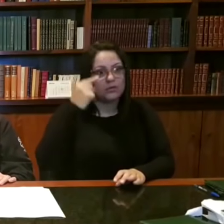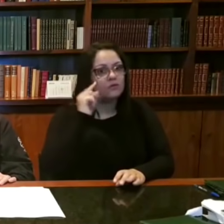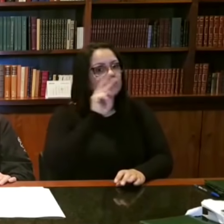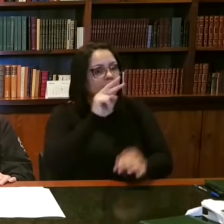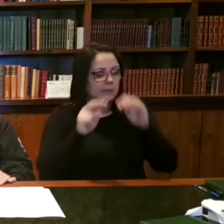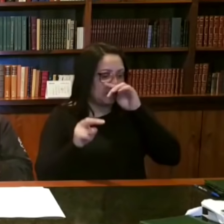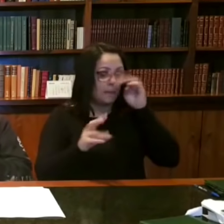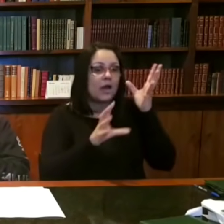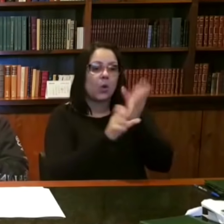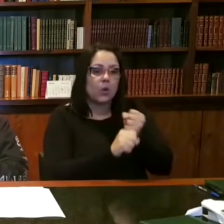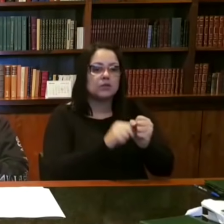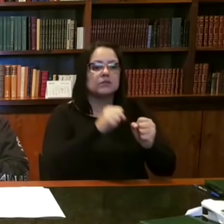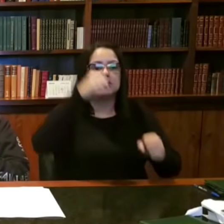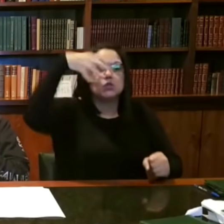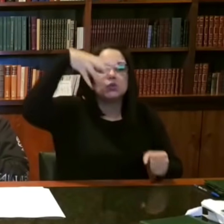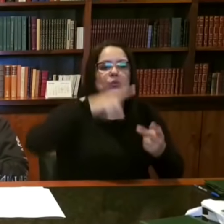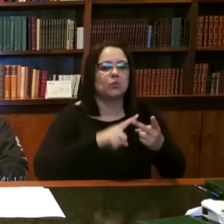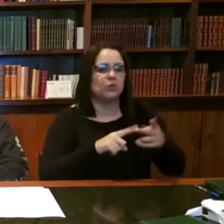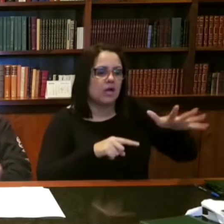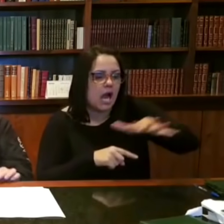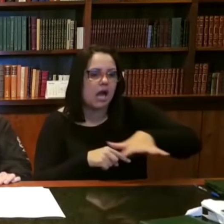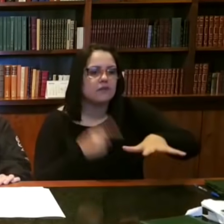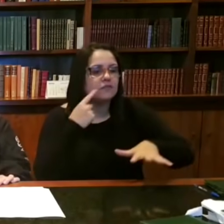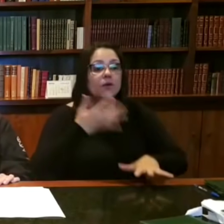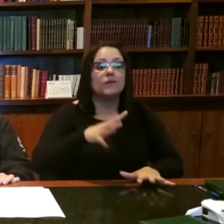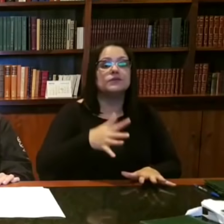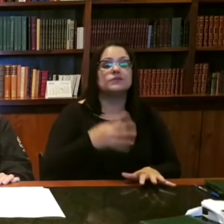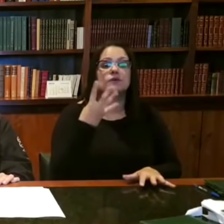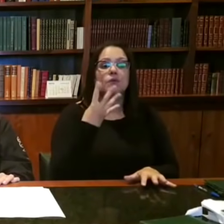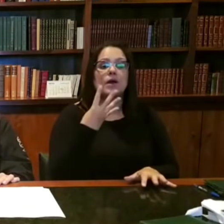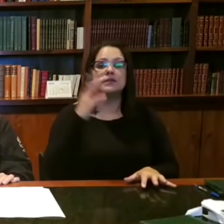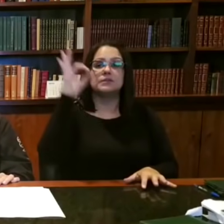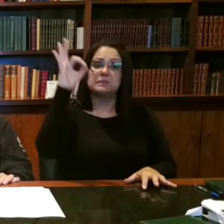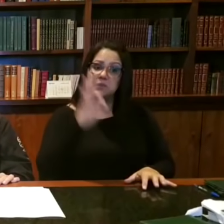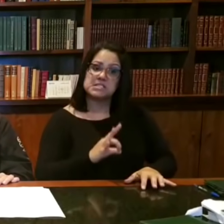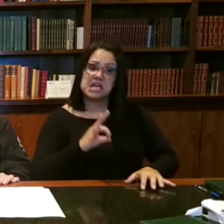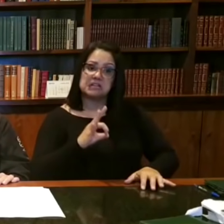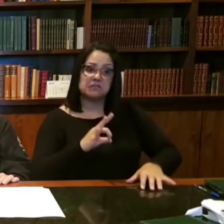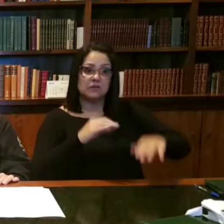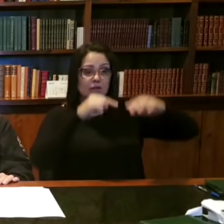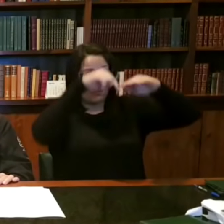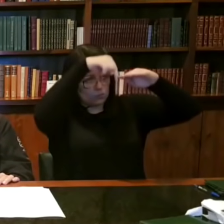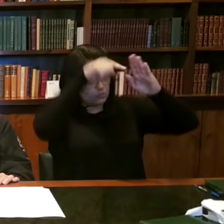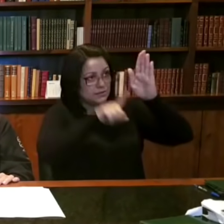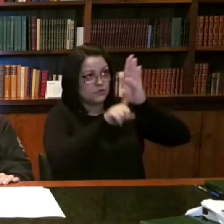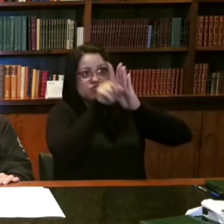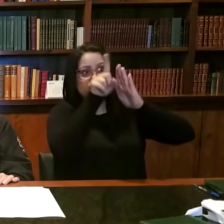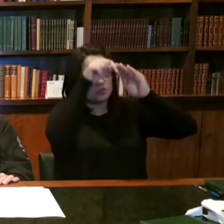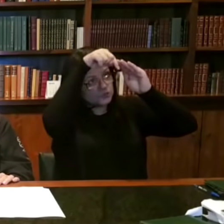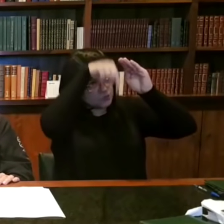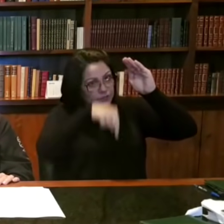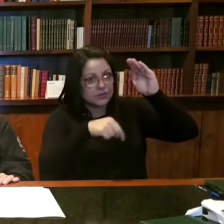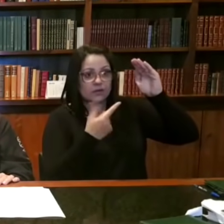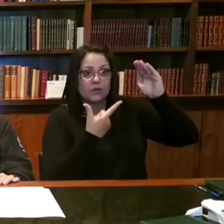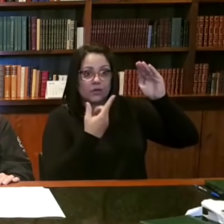luz diárias, o que está acontecendo com o consumo de energia. Hoje nós estamos só 4% abaixo dos mesmos